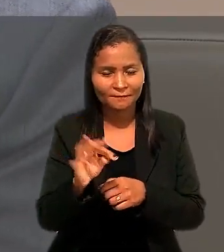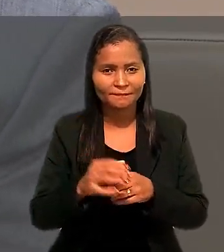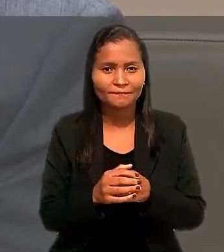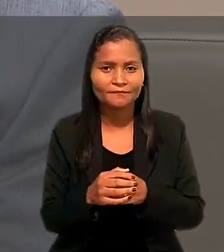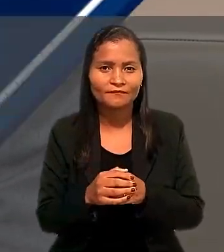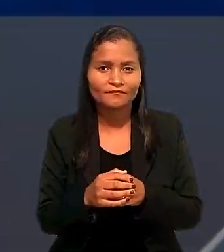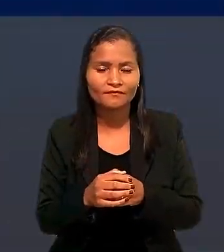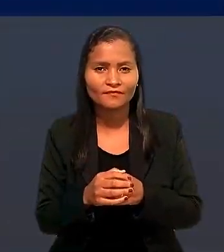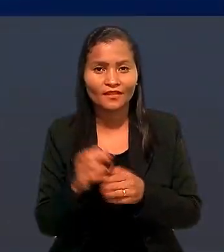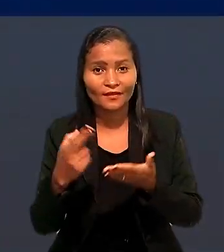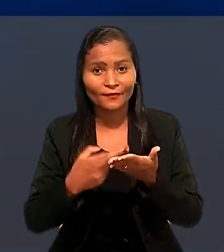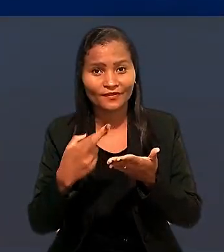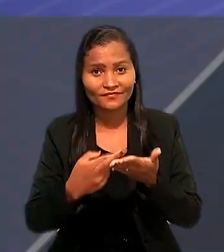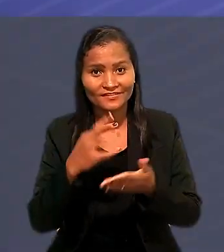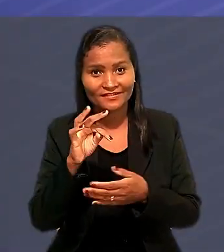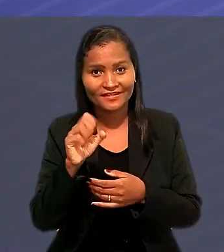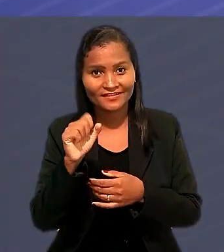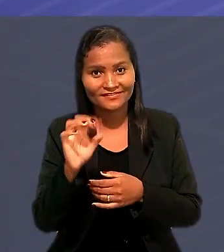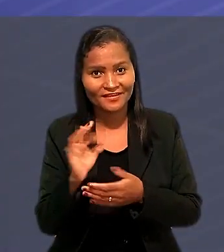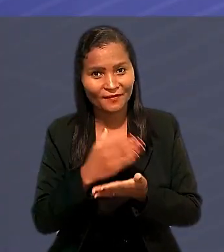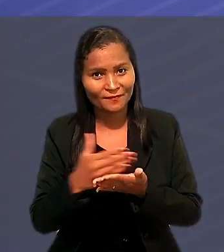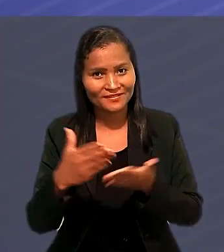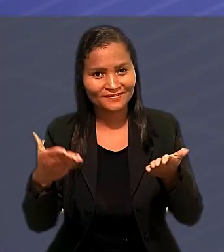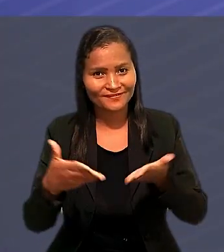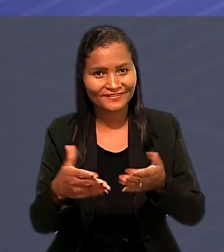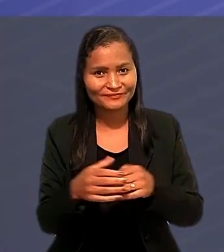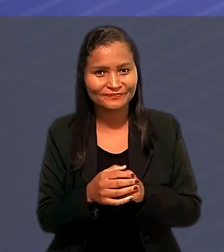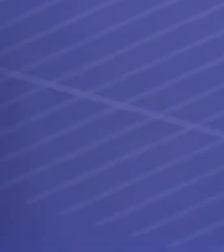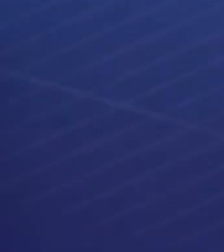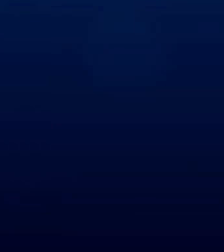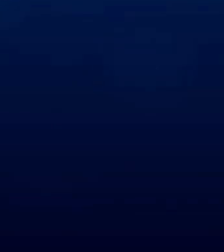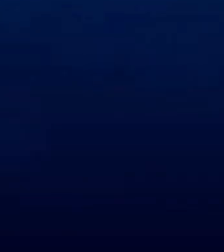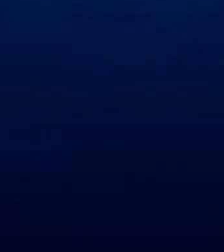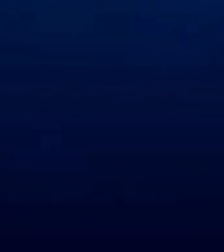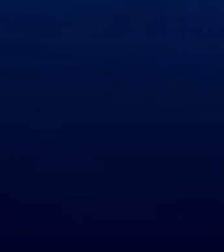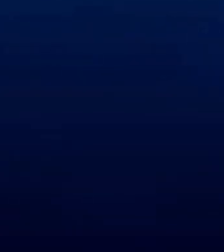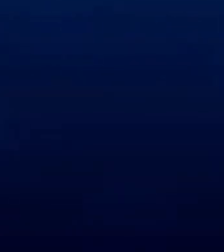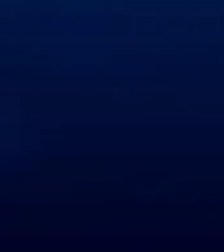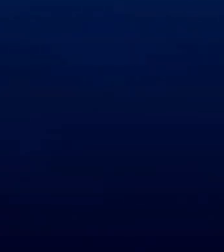trabalho. O Revista TST está no ar.